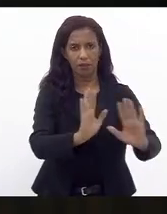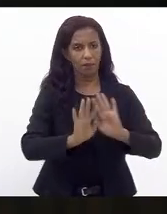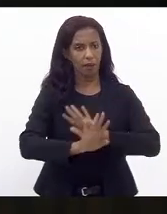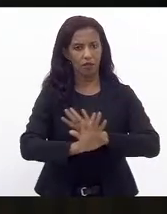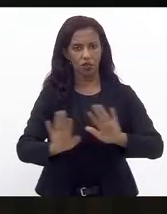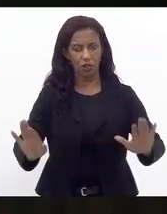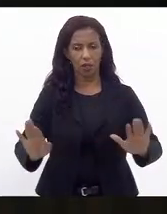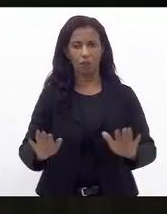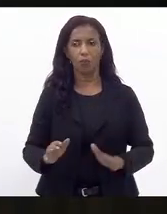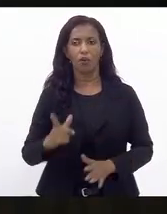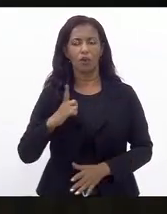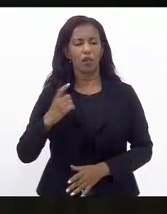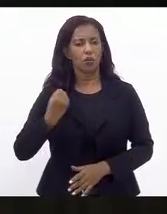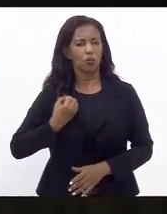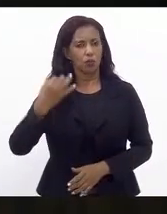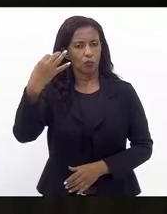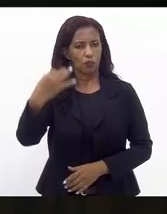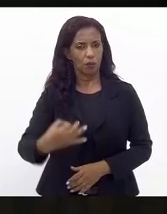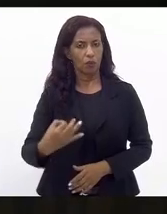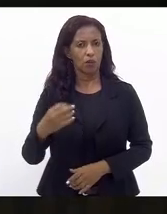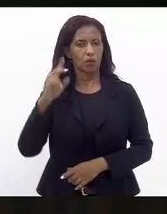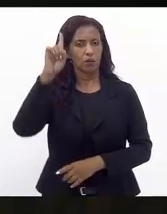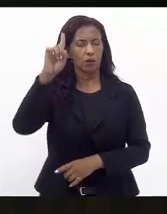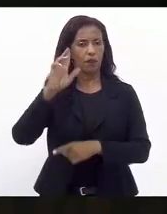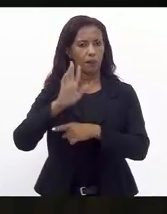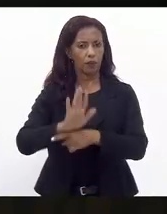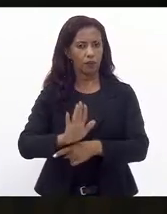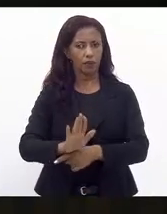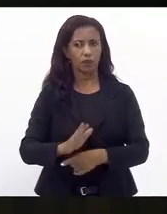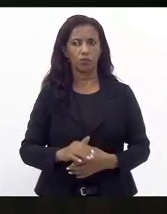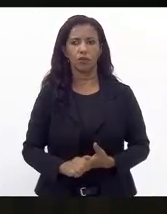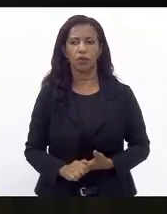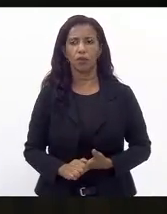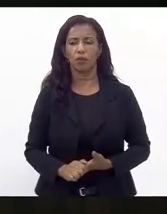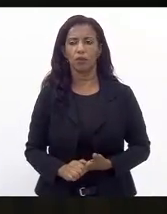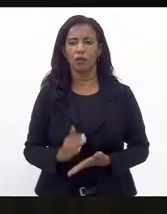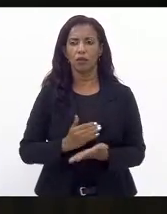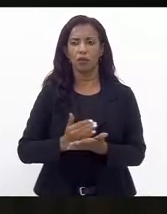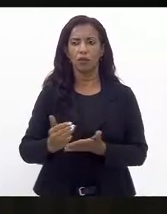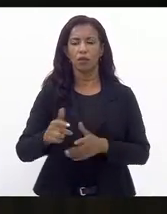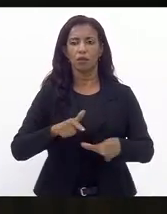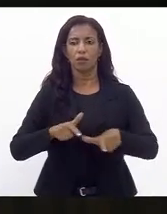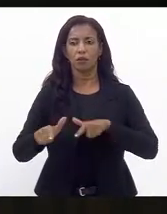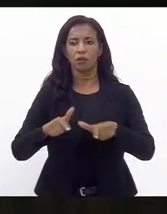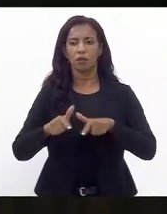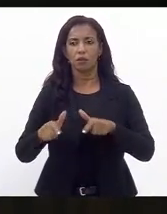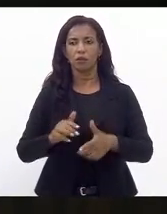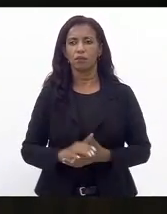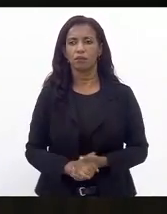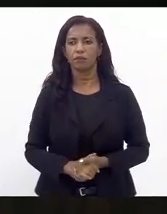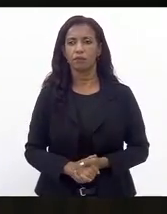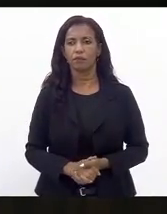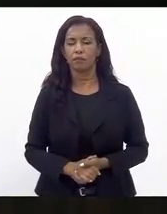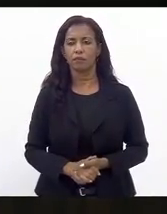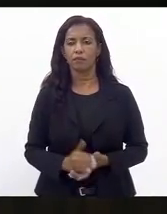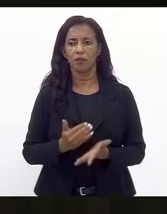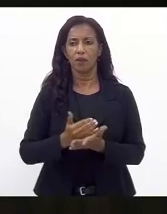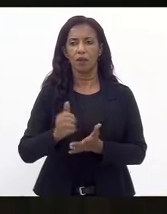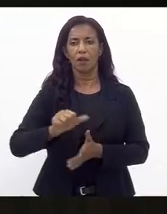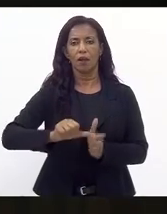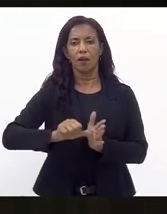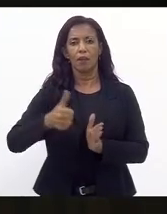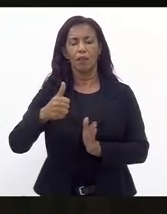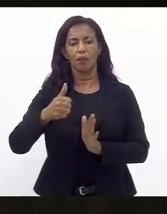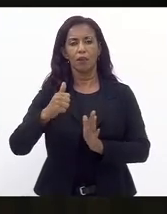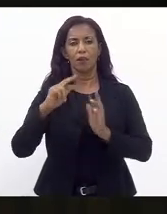Santo havendo número legal e sob a proteção de Deus iniciamos os nossos trabalhos está aberto a